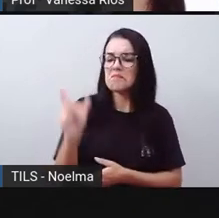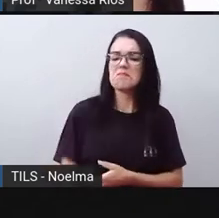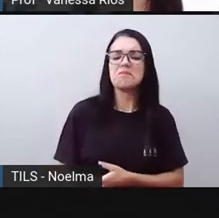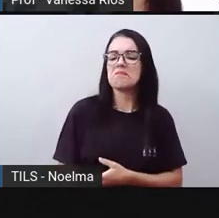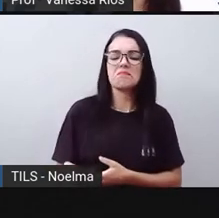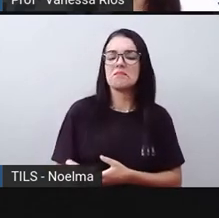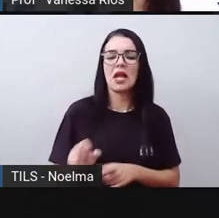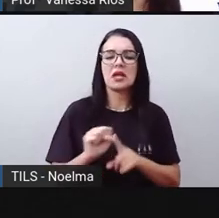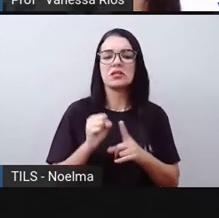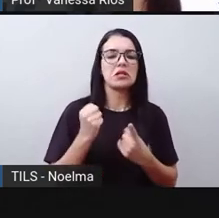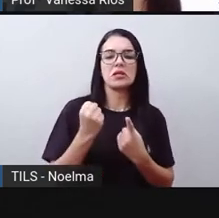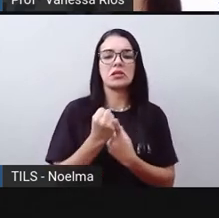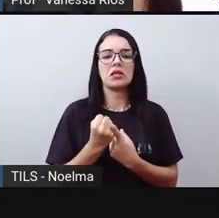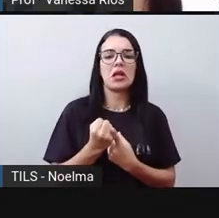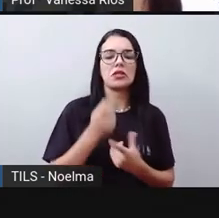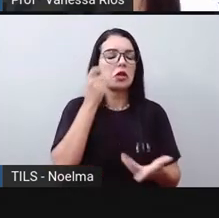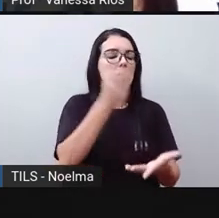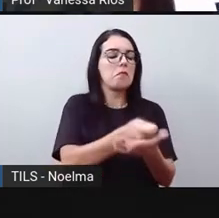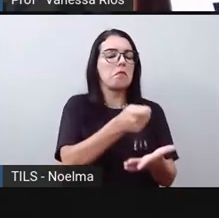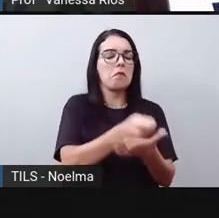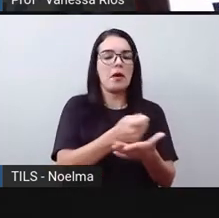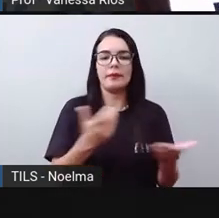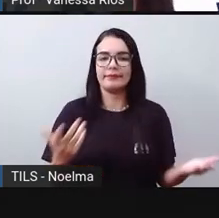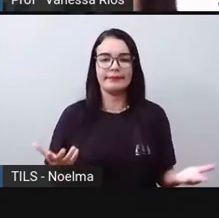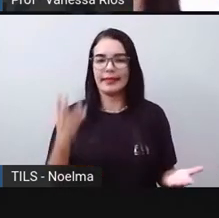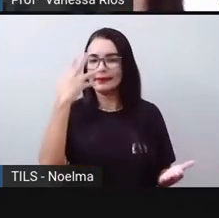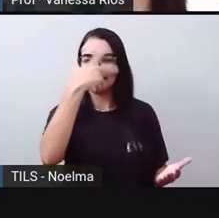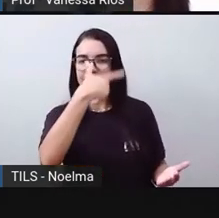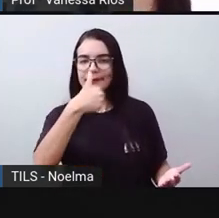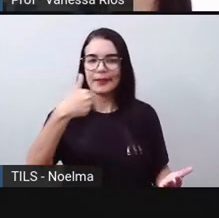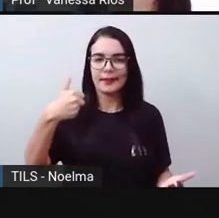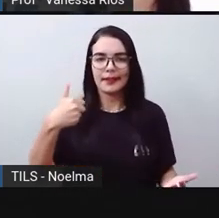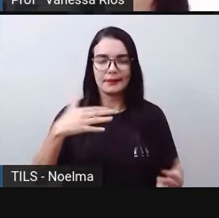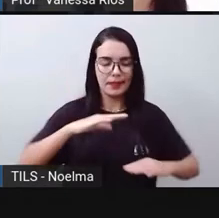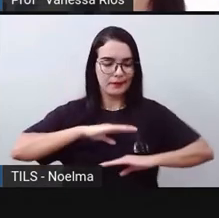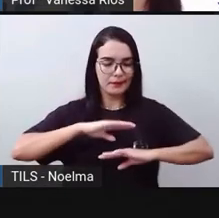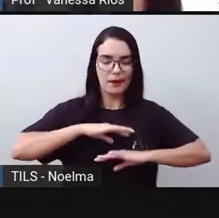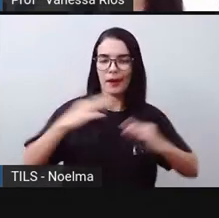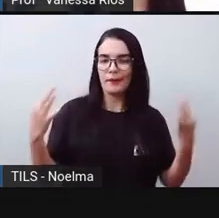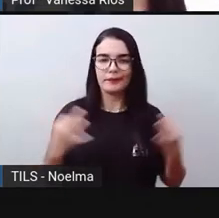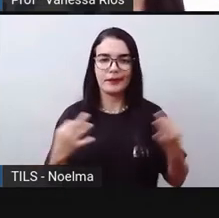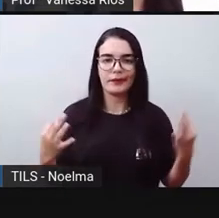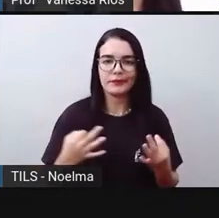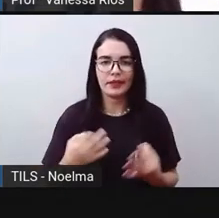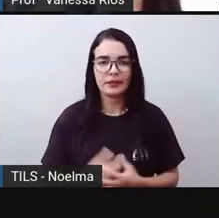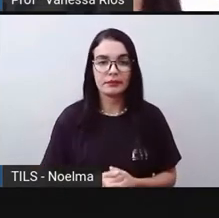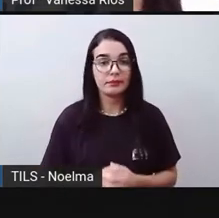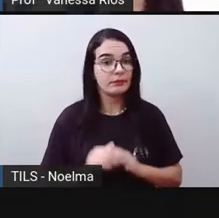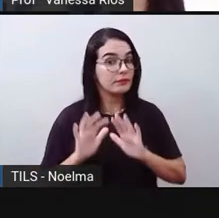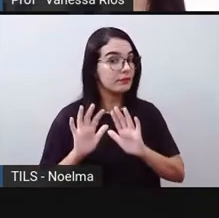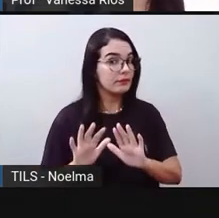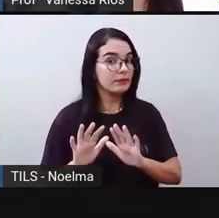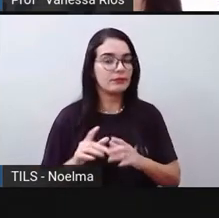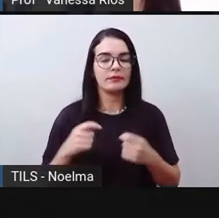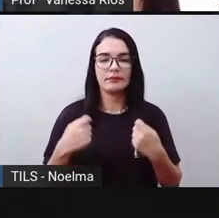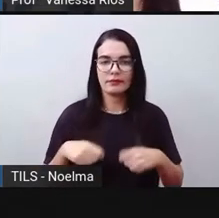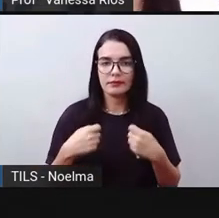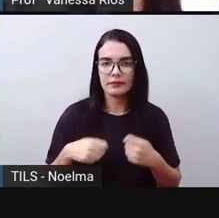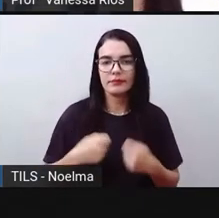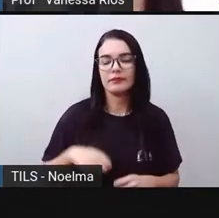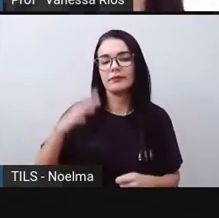falou anteriormente, né, os padrões de beleza, os padrões de corpo perfeito, que são colocados, que